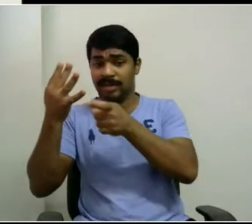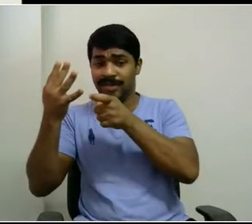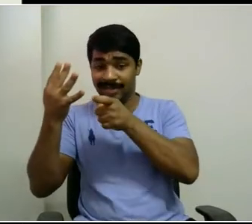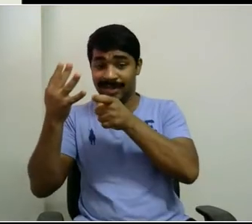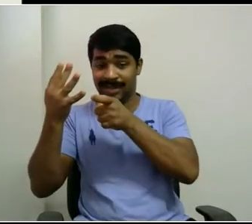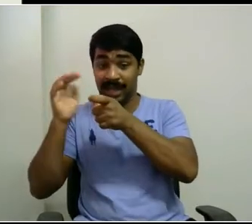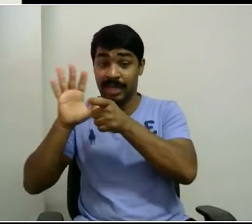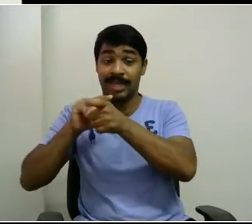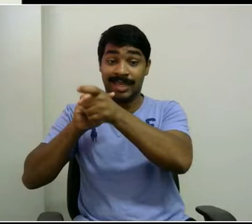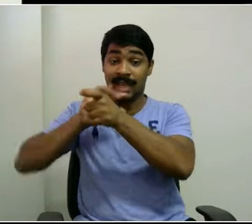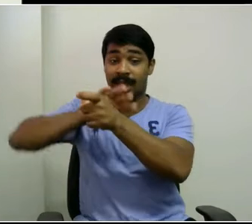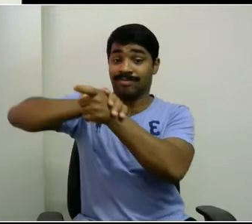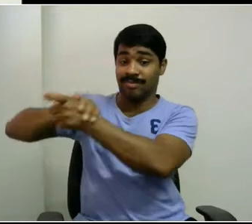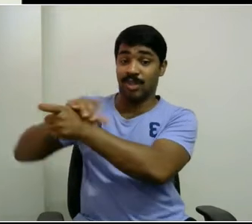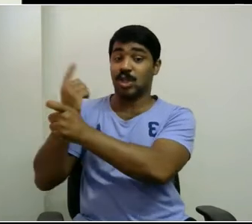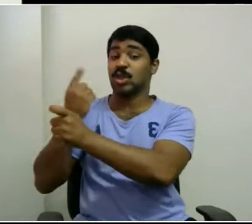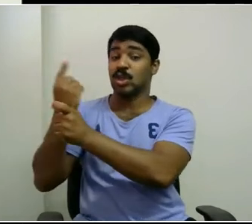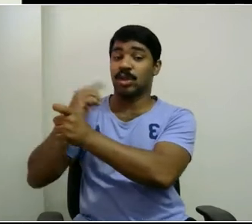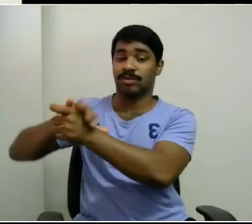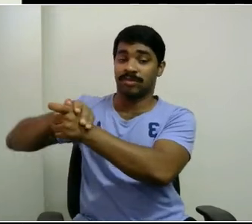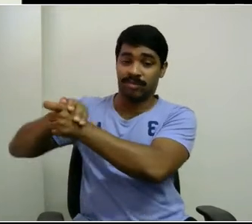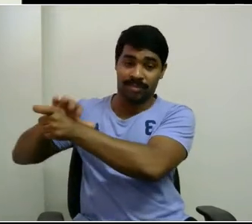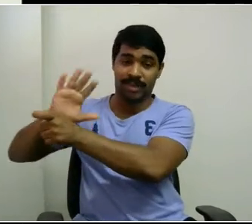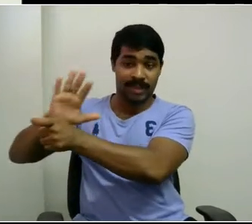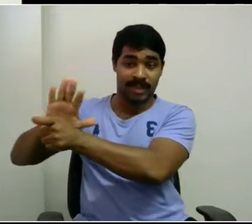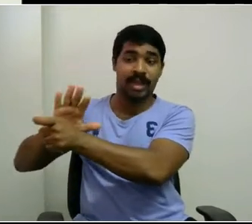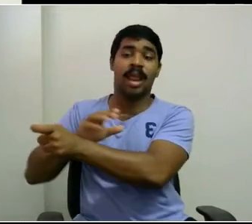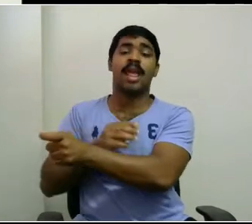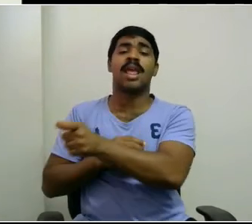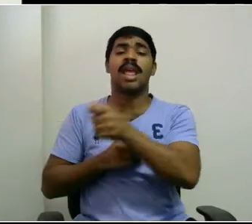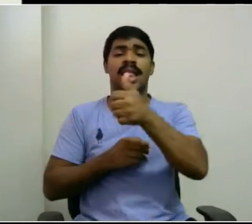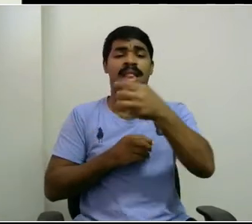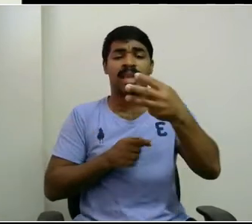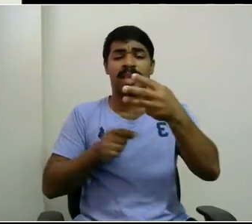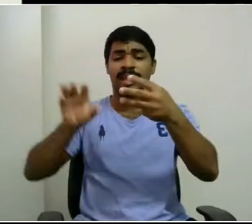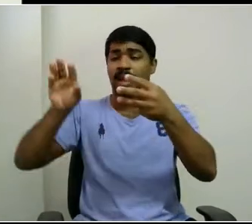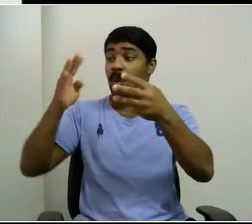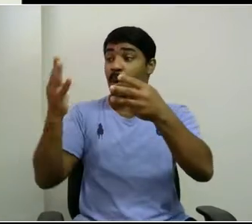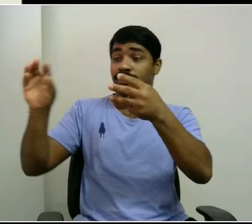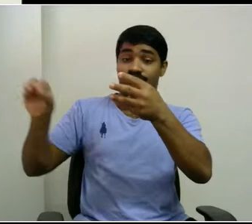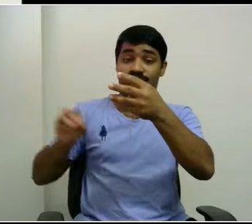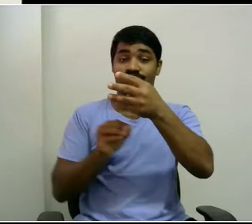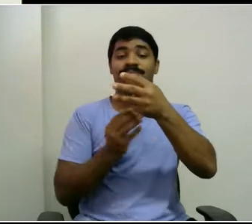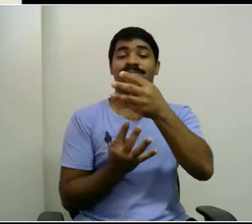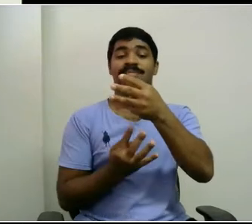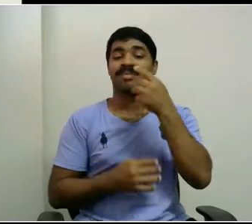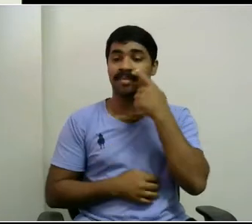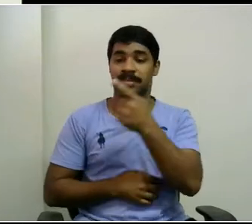passa para cá dividindo. Está multiplicando, passa dividindo. Então, essa aqui é a nossa resposta, tá? Muito simples.